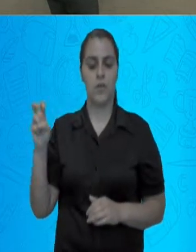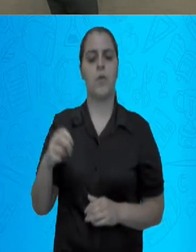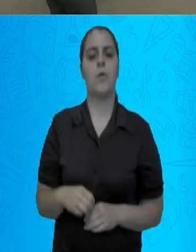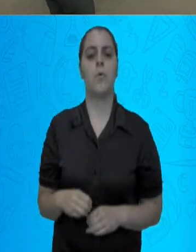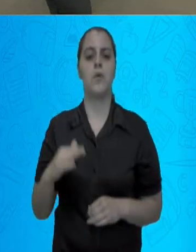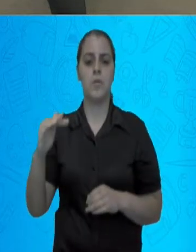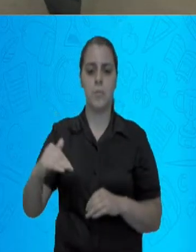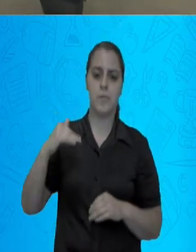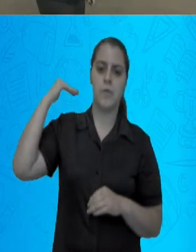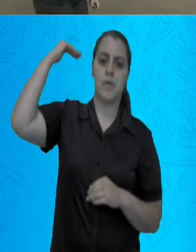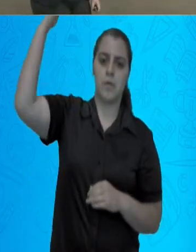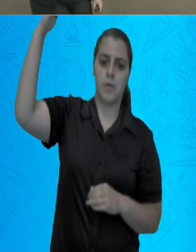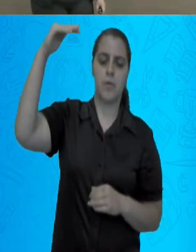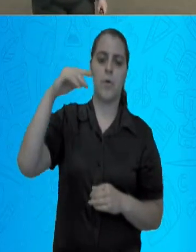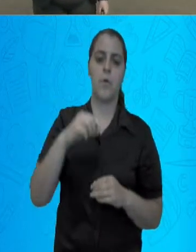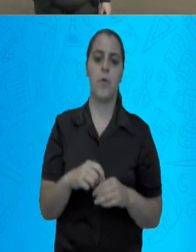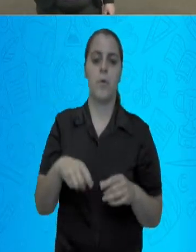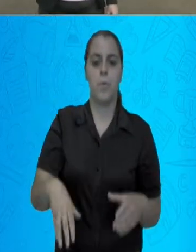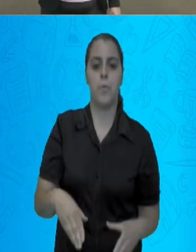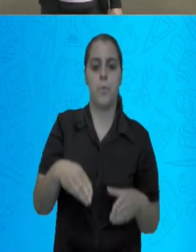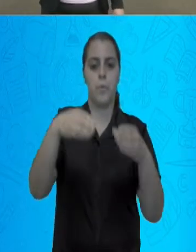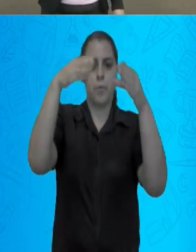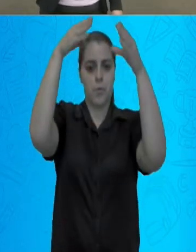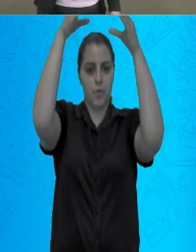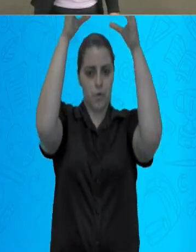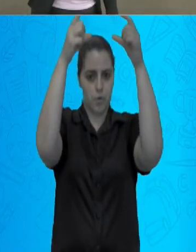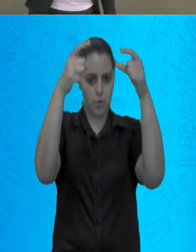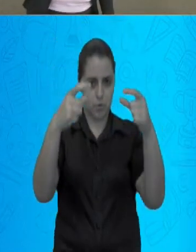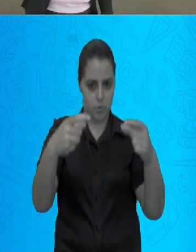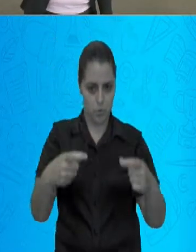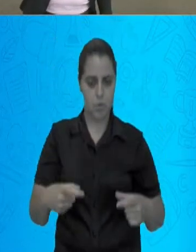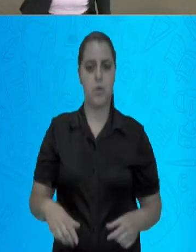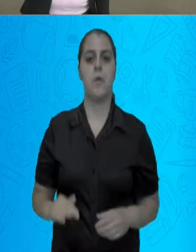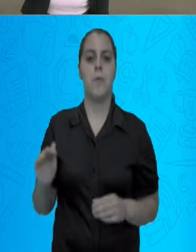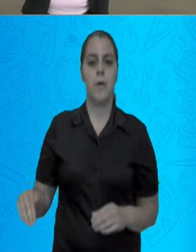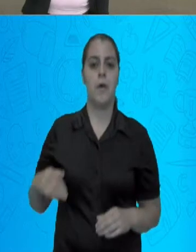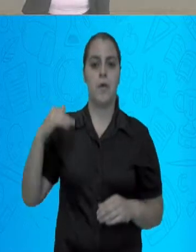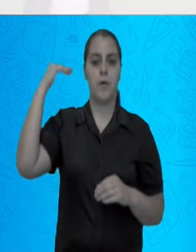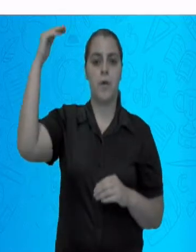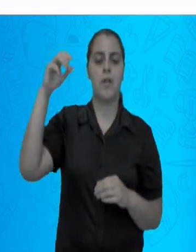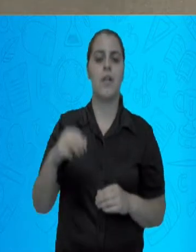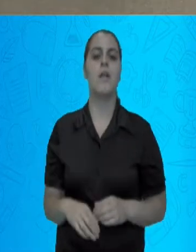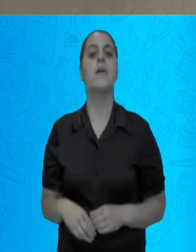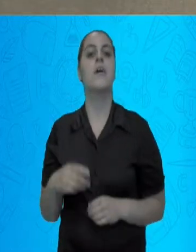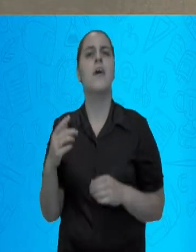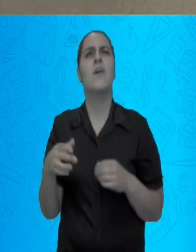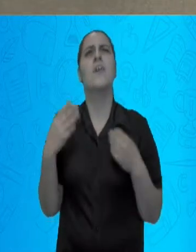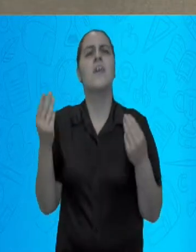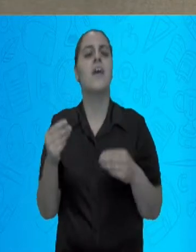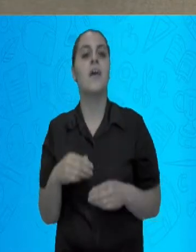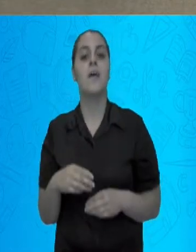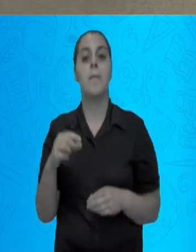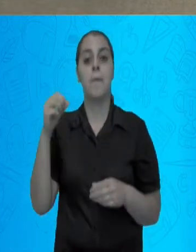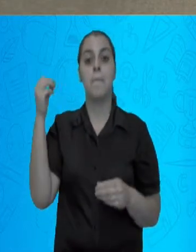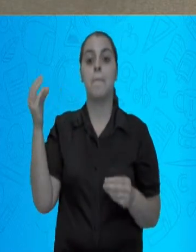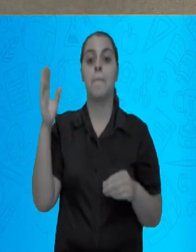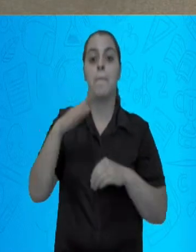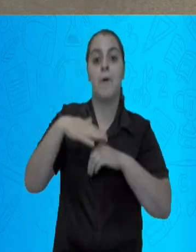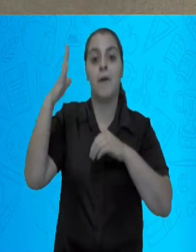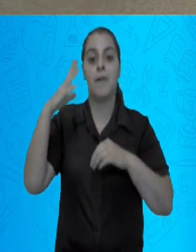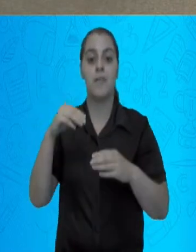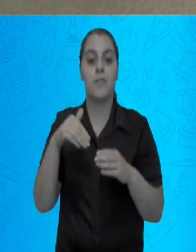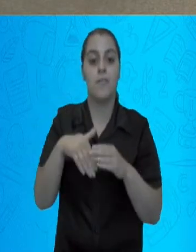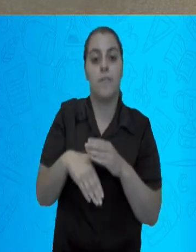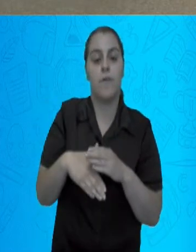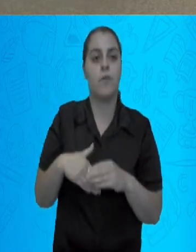quanto maior ou mais alta é a coluna, quer dizer que ela teve mais votos. Olha